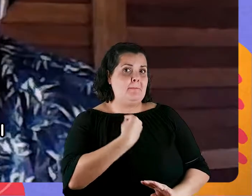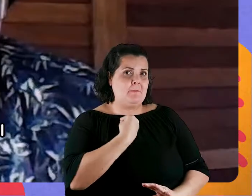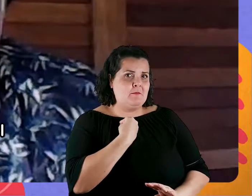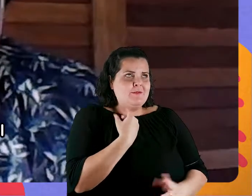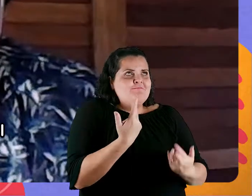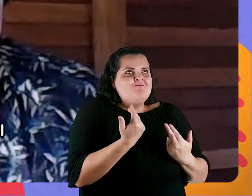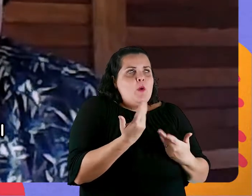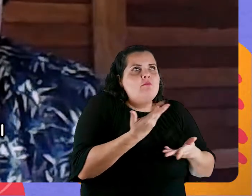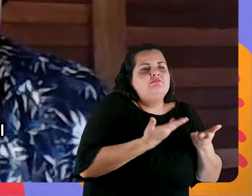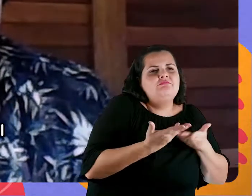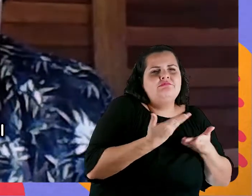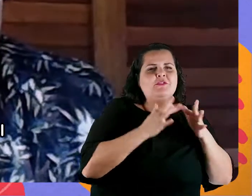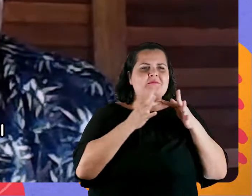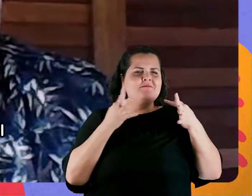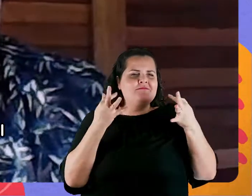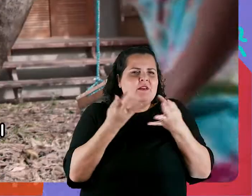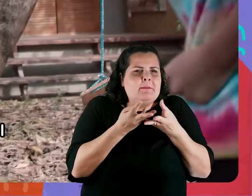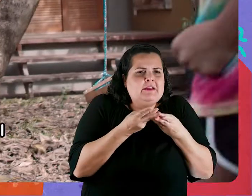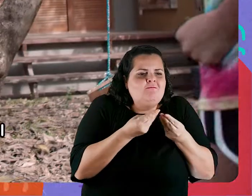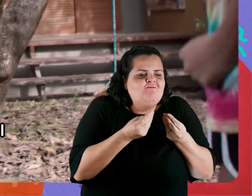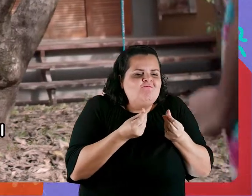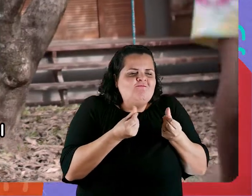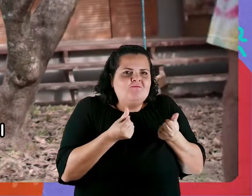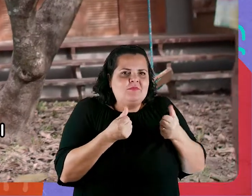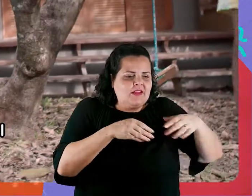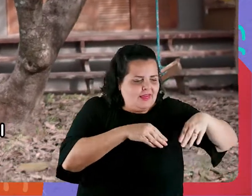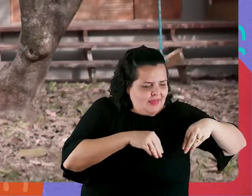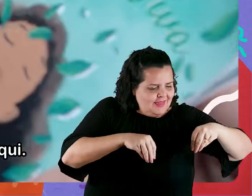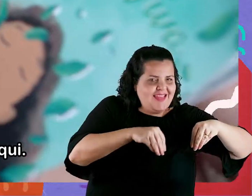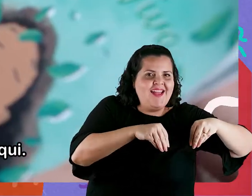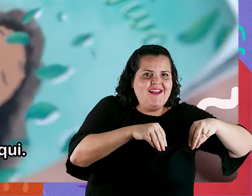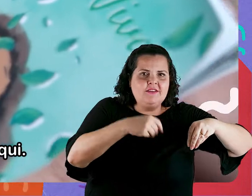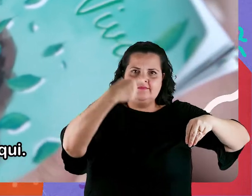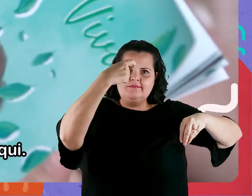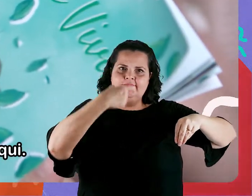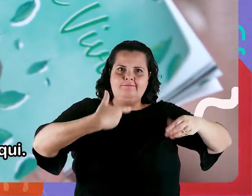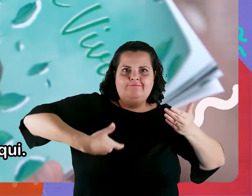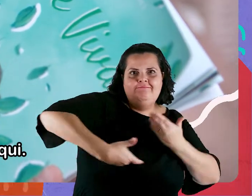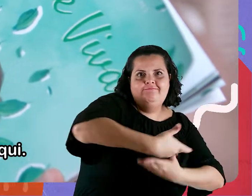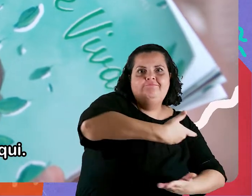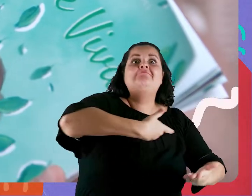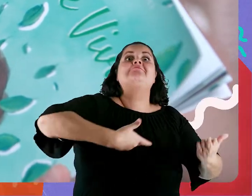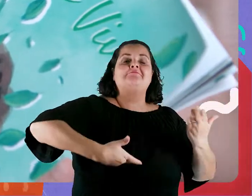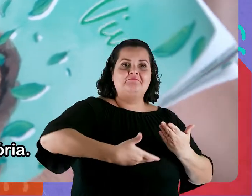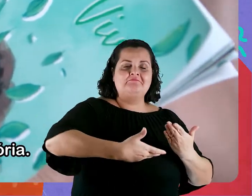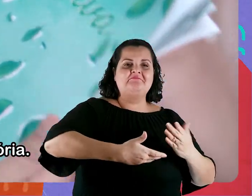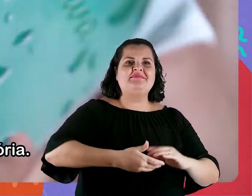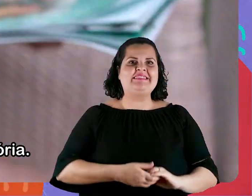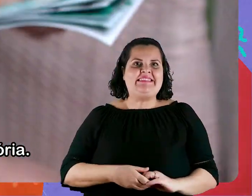são ligação sensível entre a Terra e nós que estamos circulando por aqui